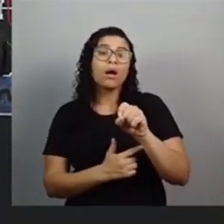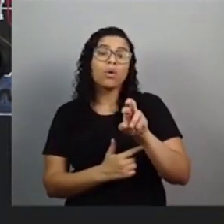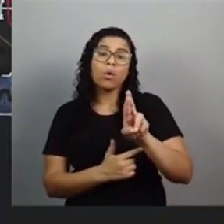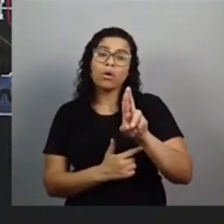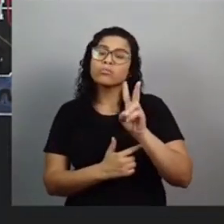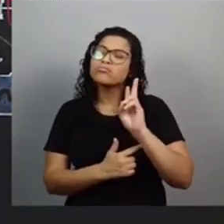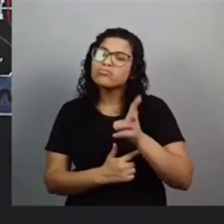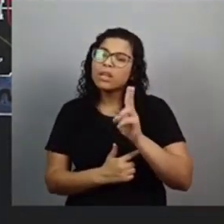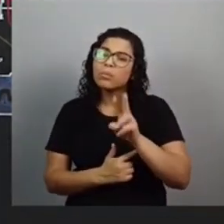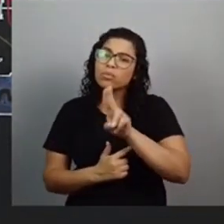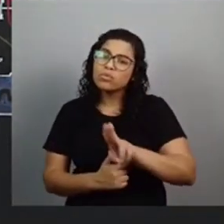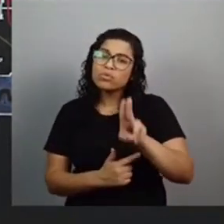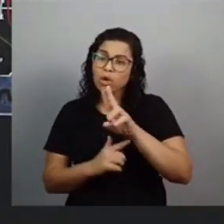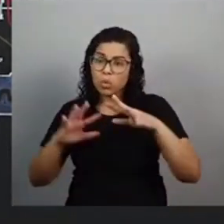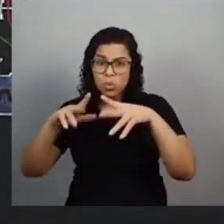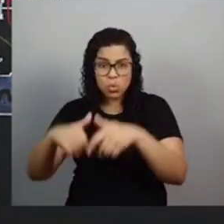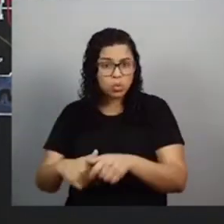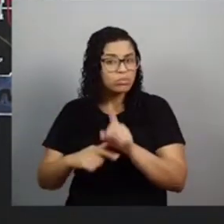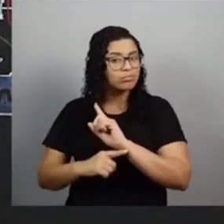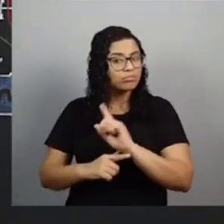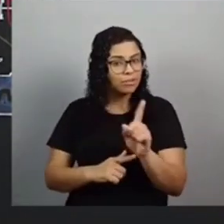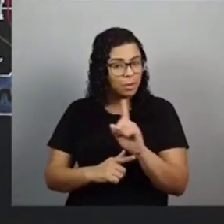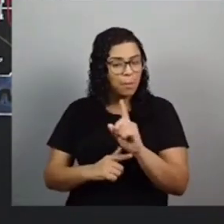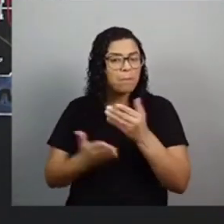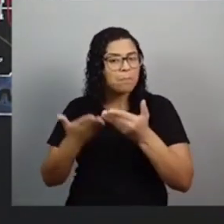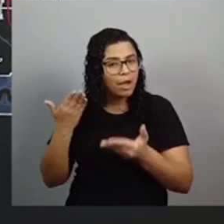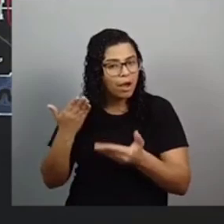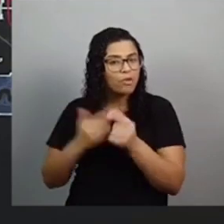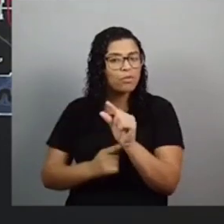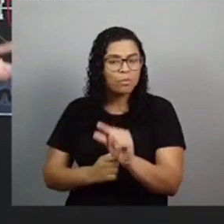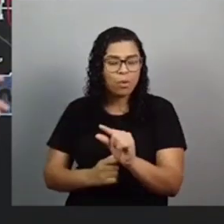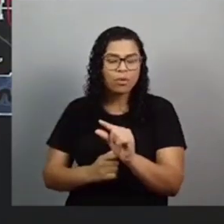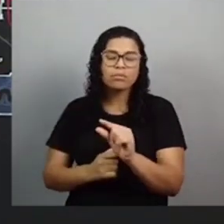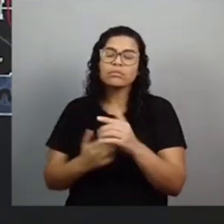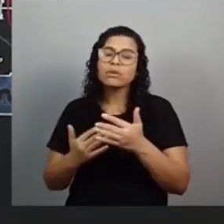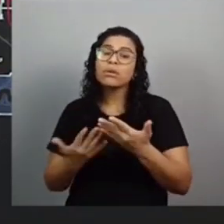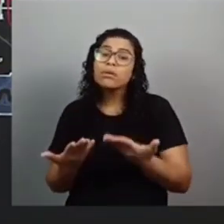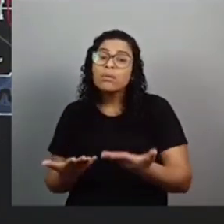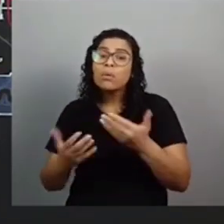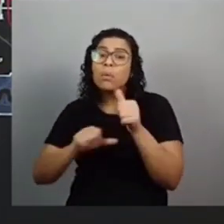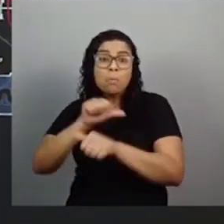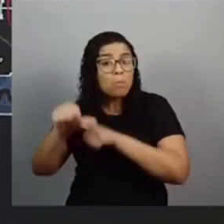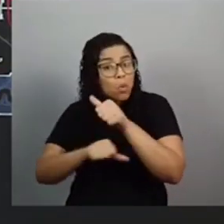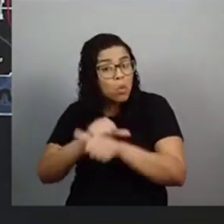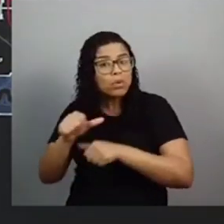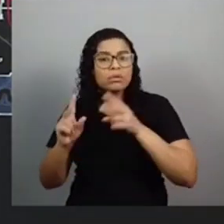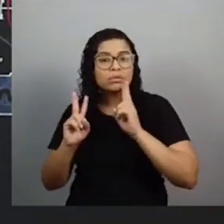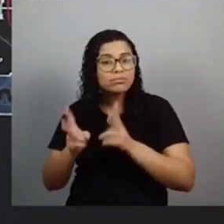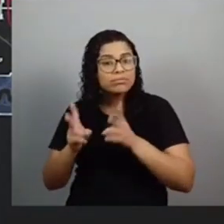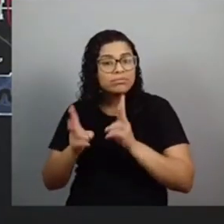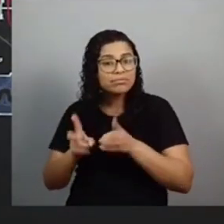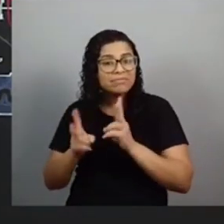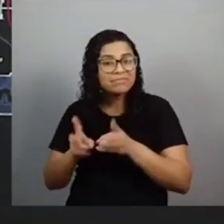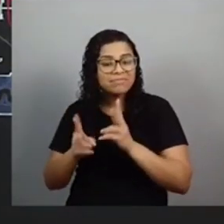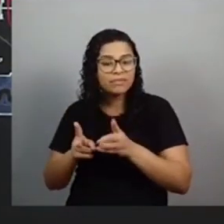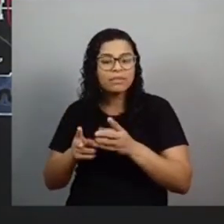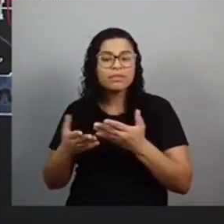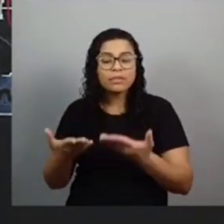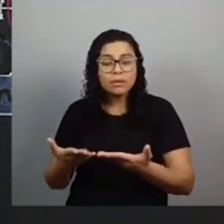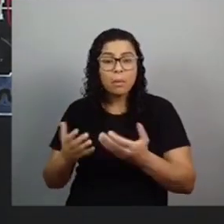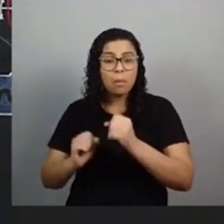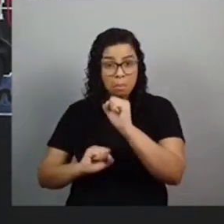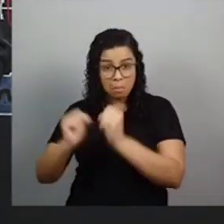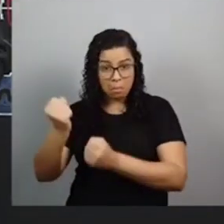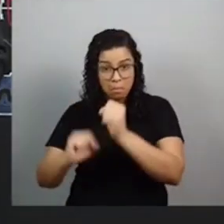energia, ela não se perde, ela não se cria, mas ela se transforma, ela se desloca. Então, em uma máquina